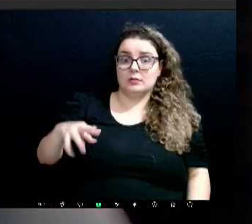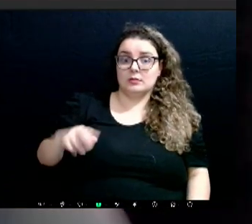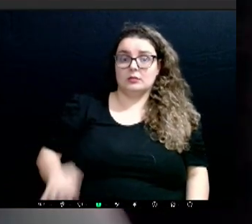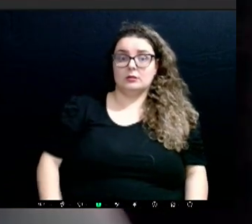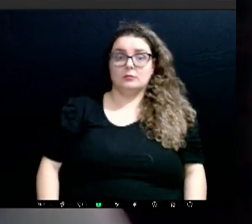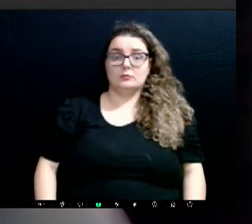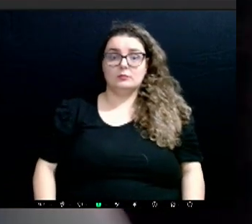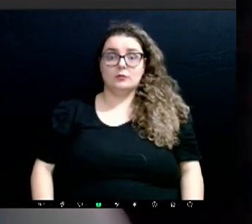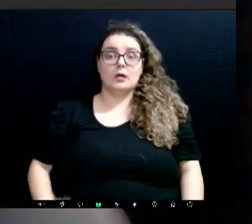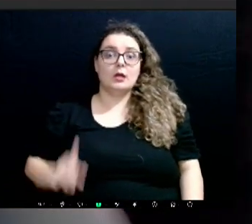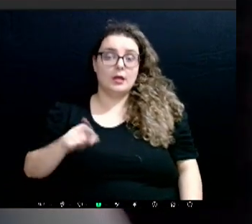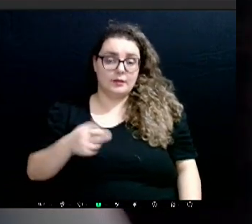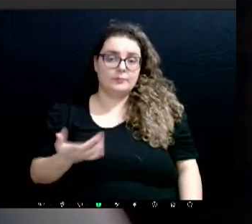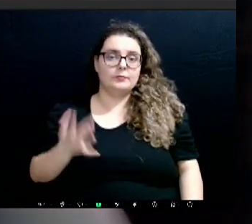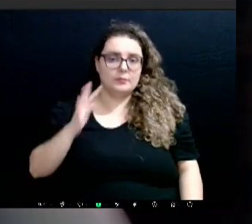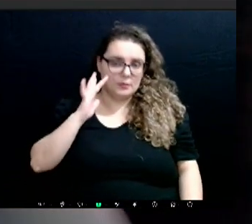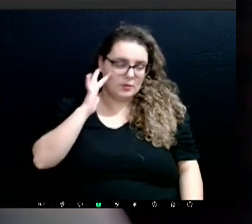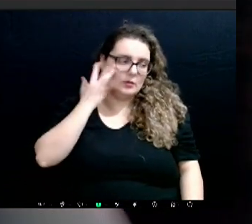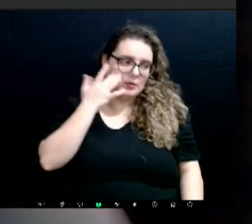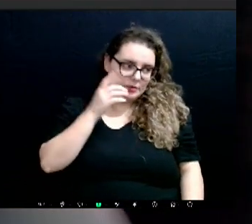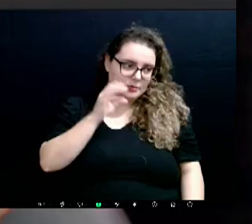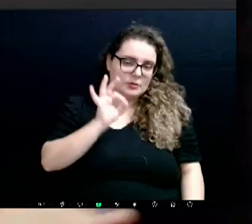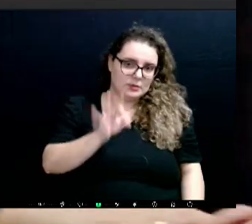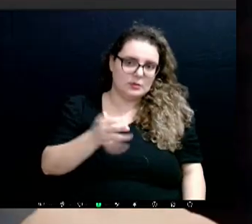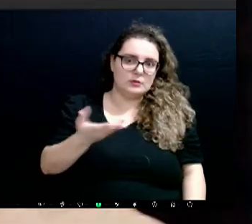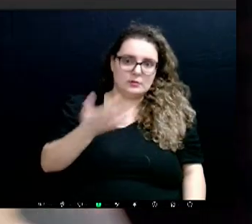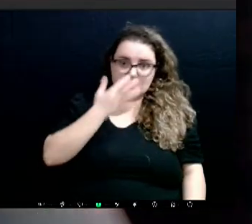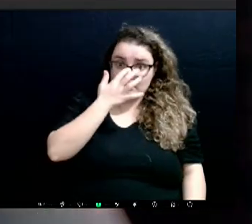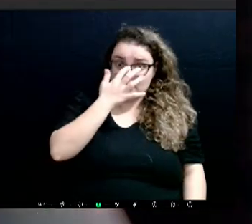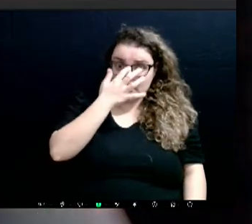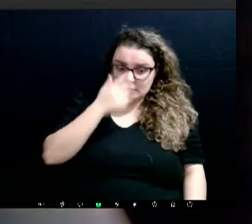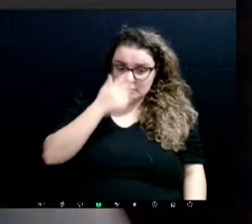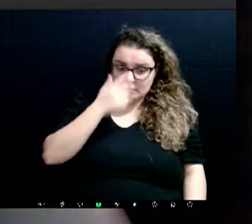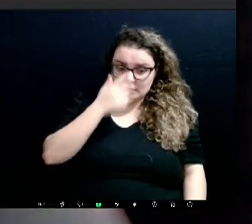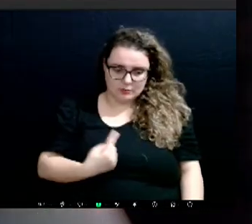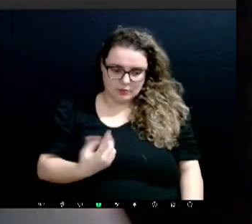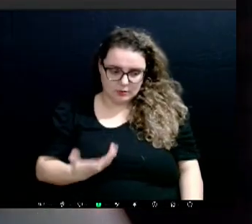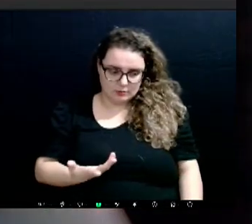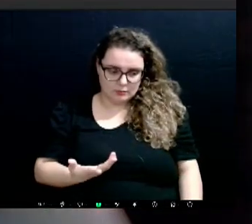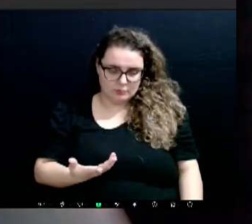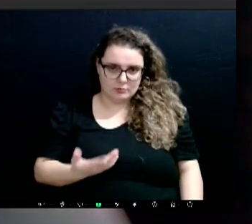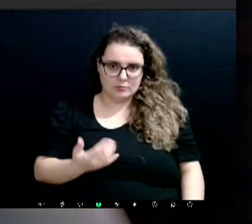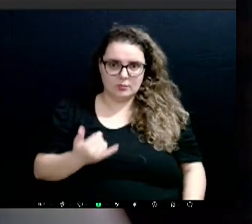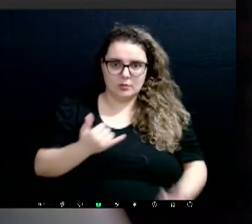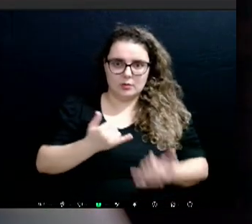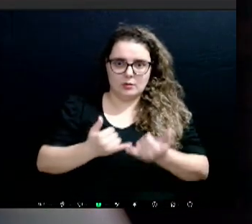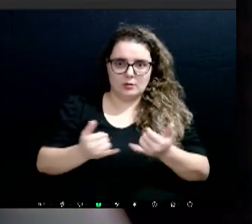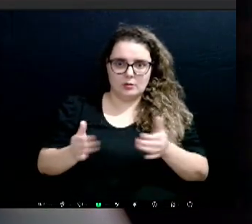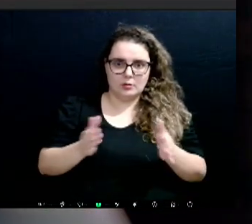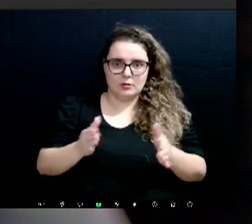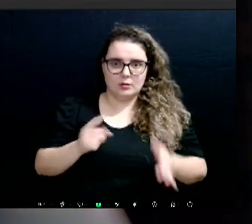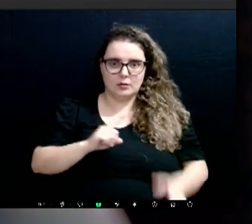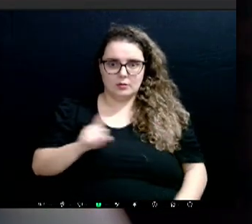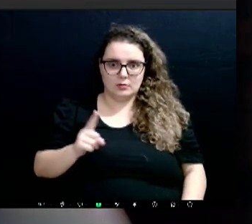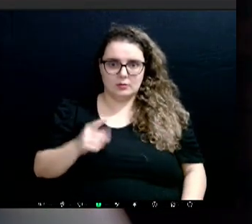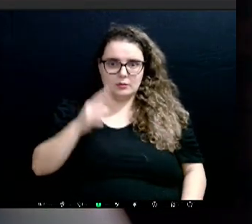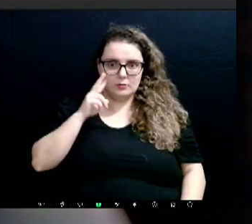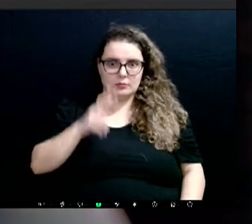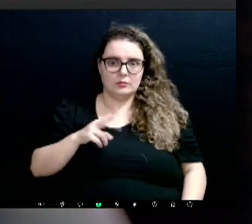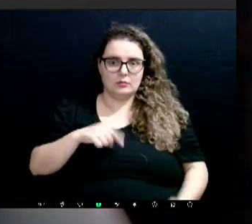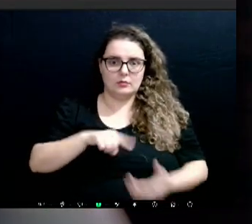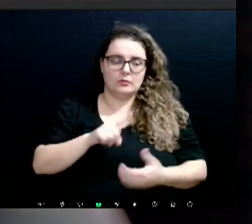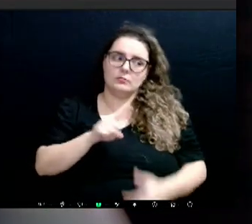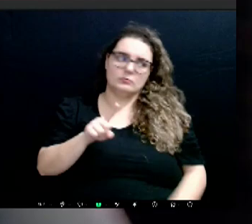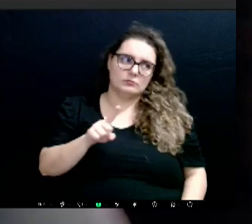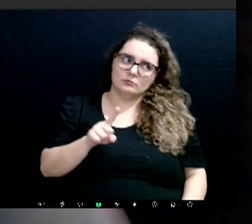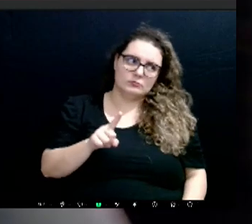que você está certa nessa questão, quer dizer, eu vou ficar isolada por esse meio período que eu fiquei sem ver o celular. Então, não necessariamente.